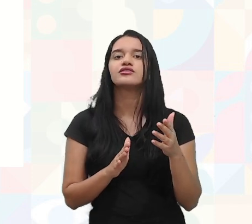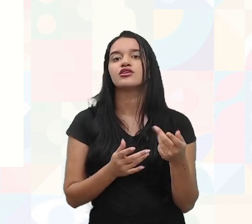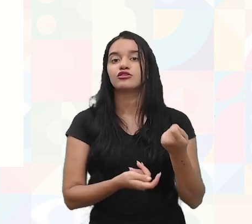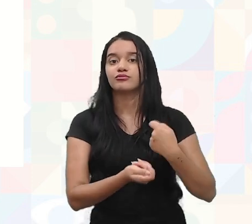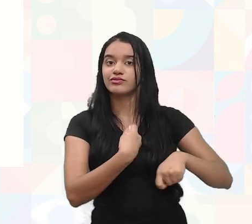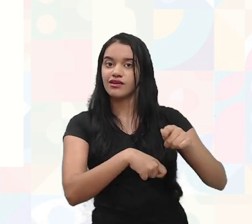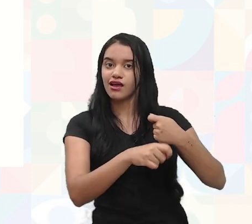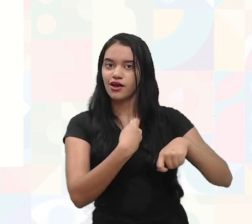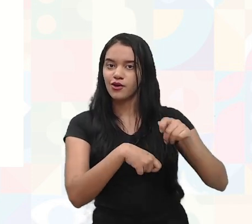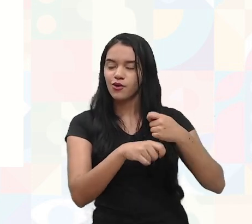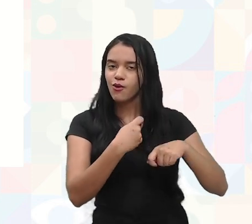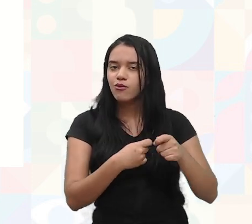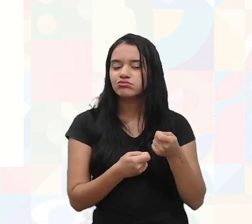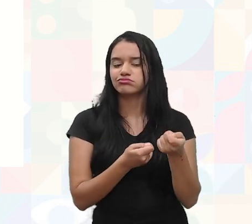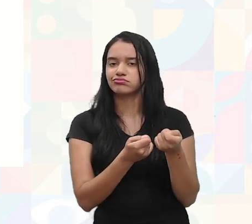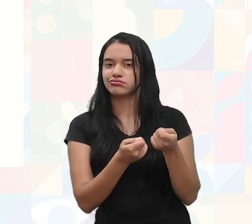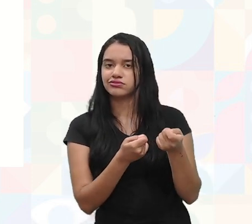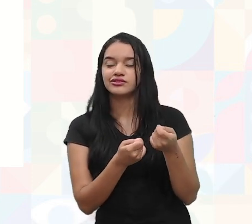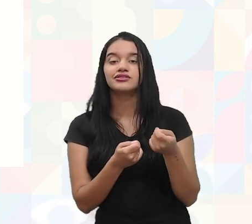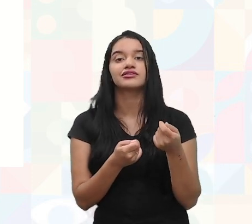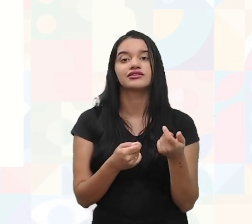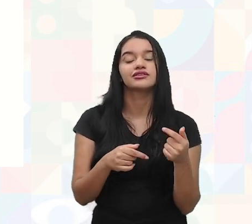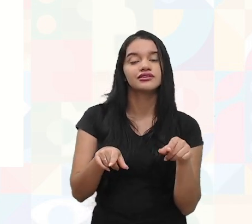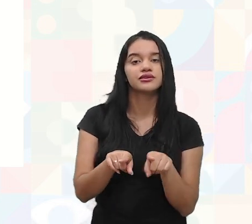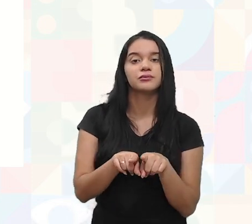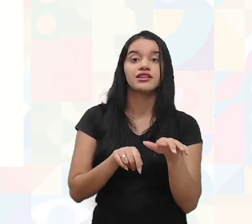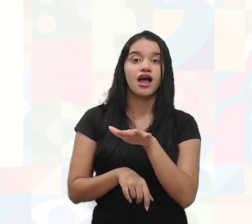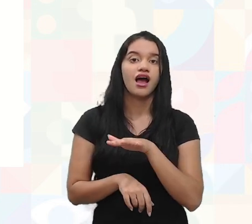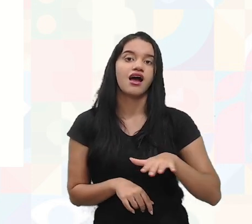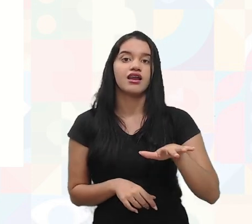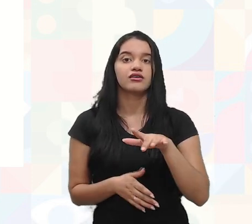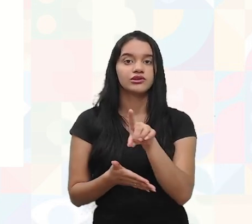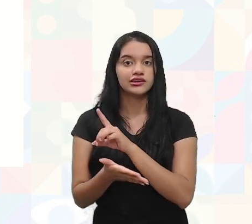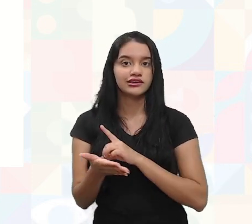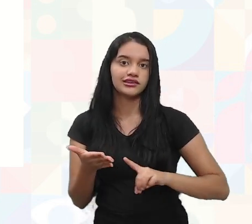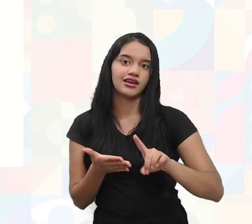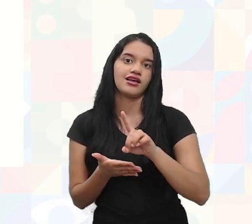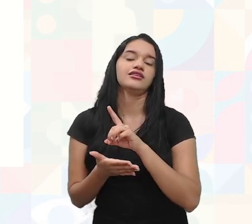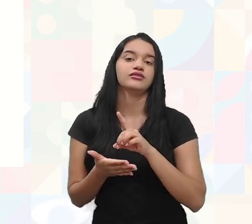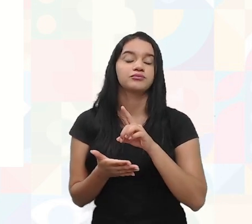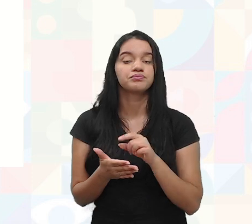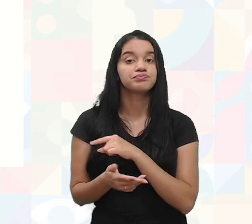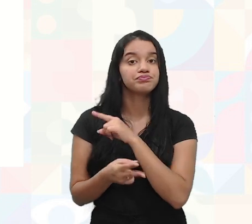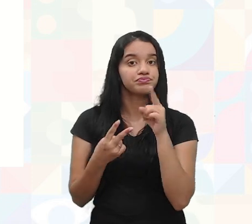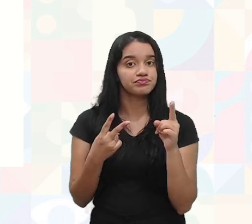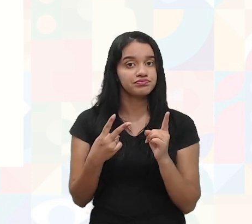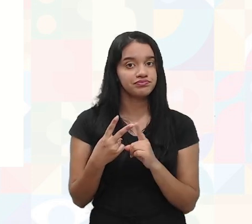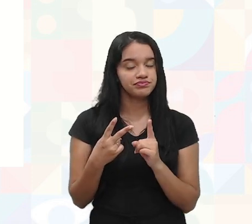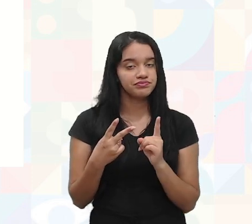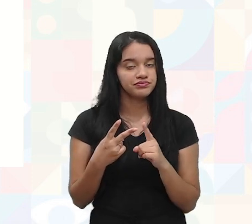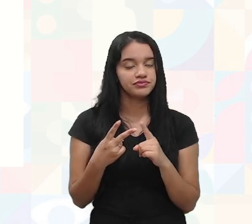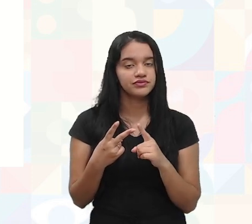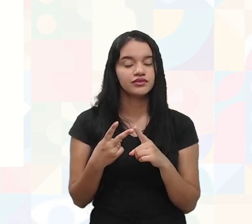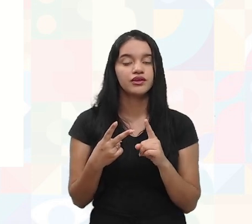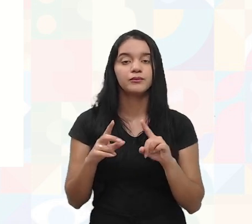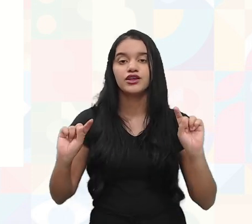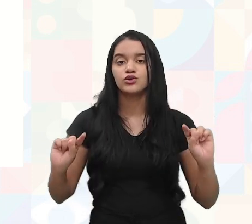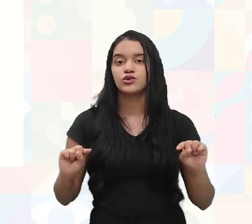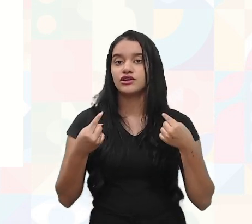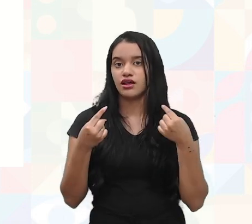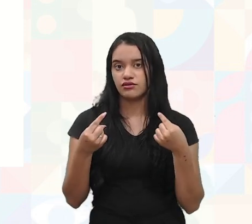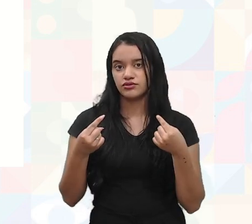negócio, de negociação no campo do design. Outro ponto que se coloca como um desafio